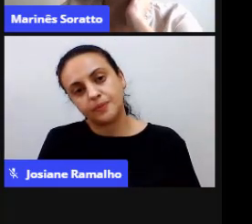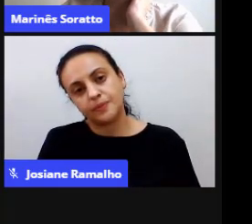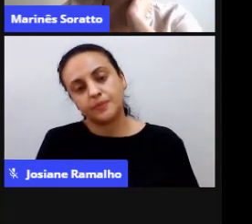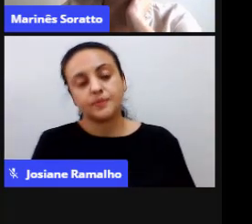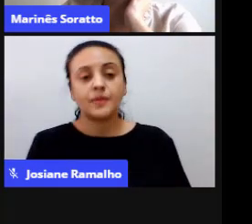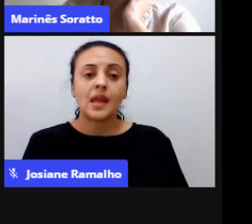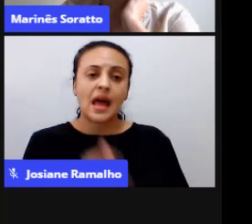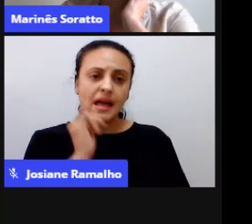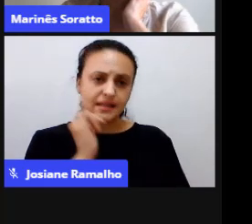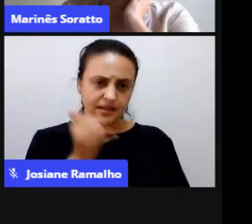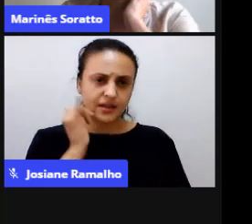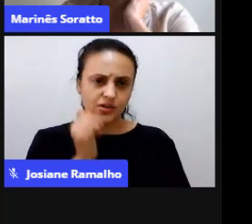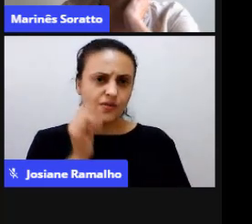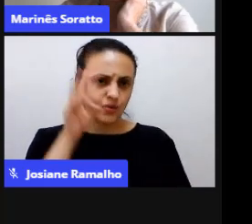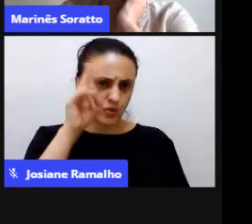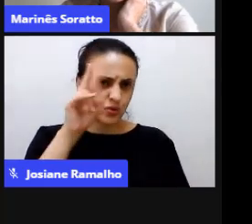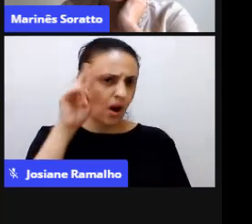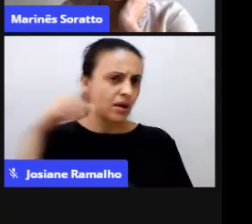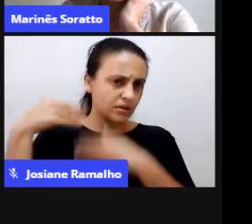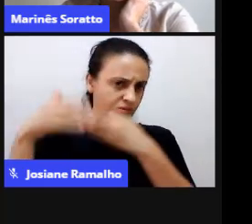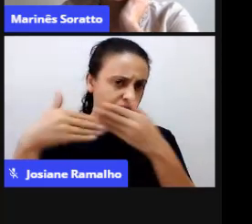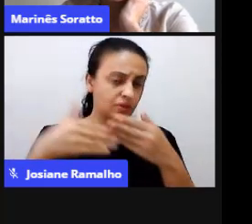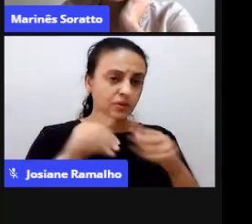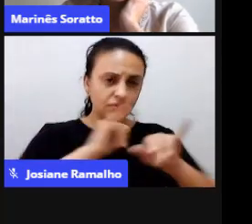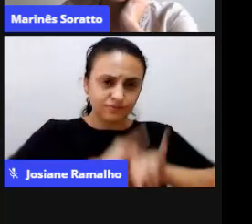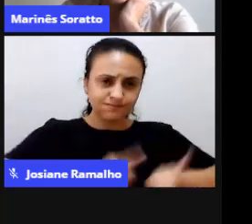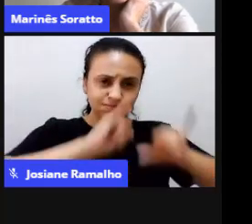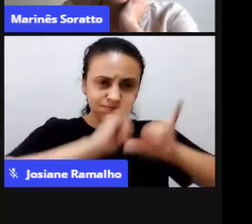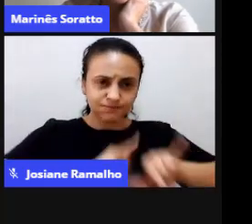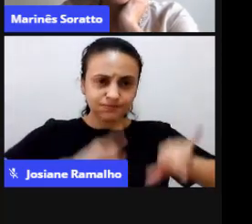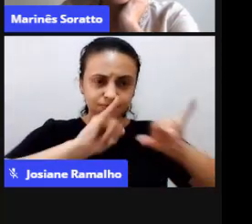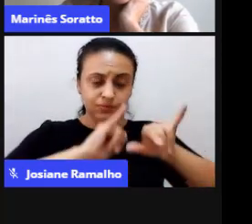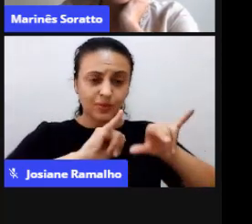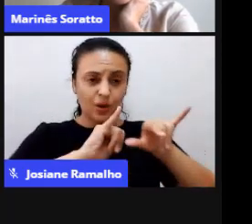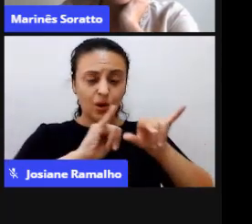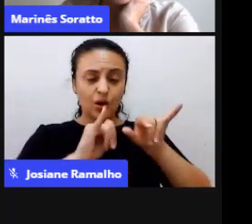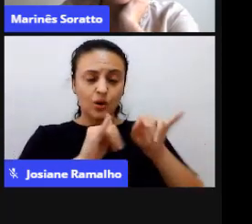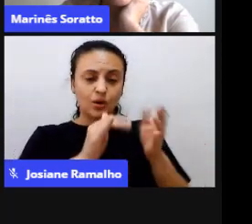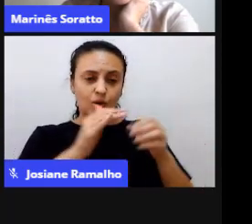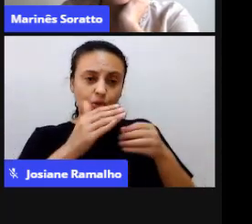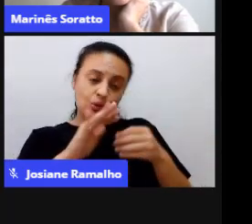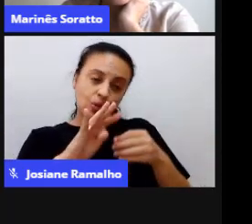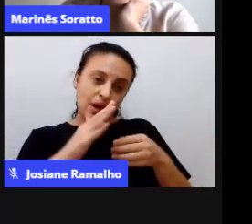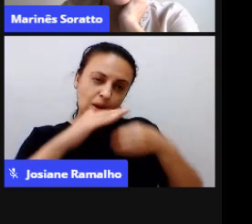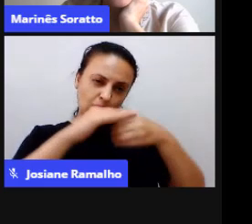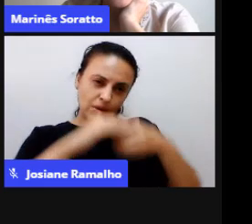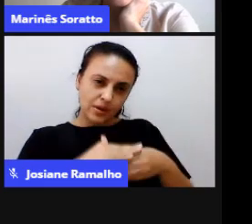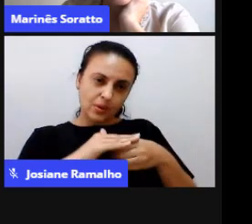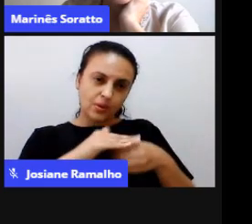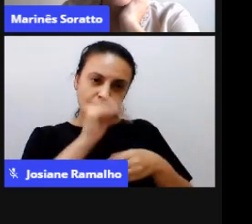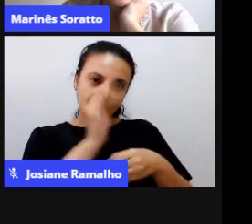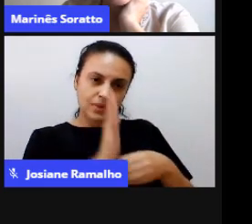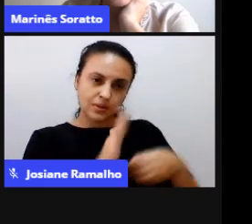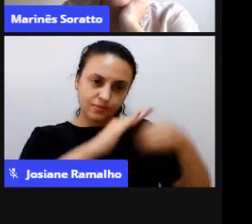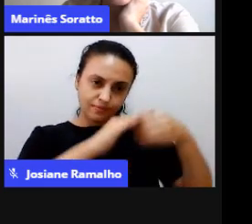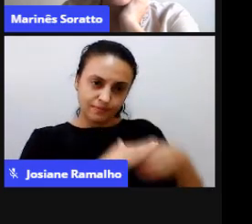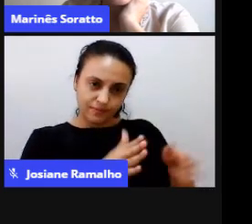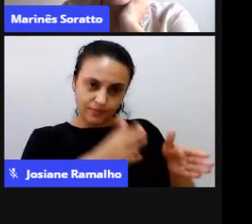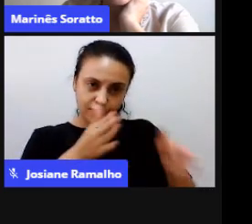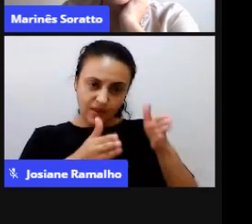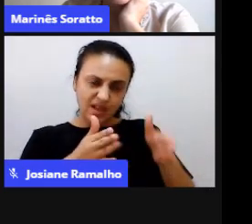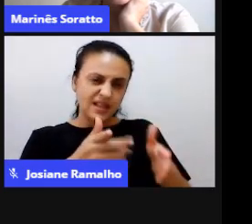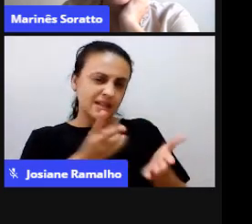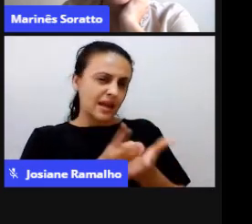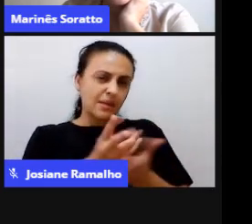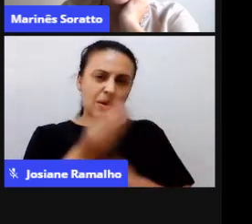Então, as narrativas históricas contadas a partir da colonização do Brasil, que sempre ignoraram as diferenças sociais, culturais,